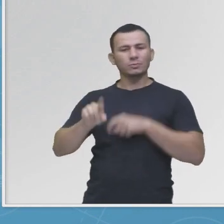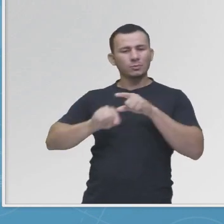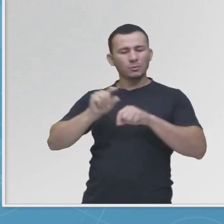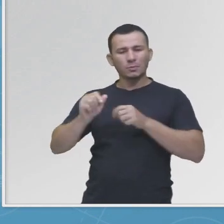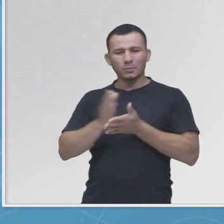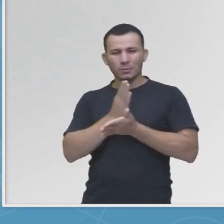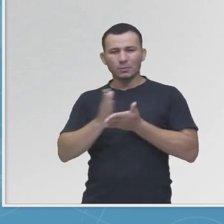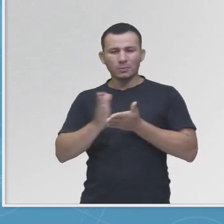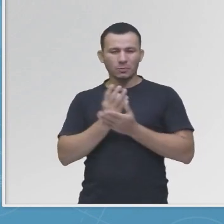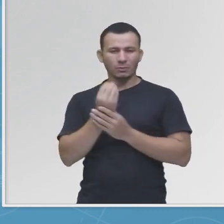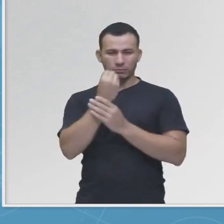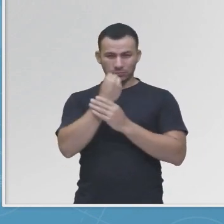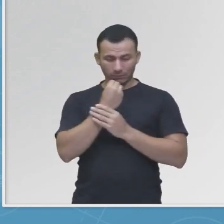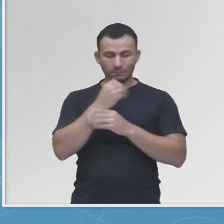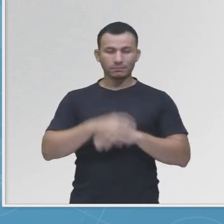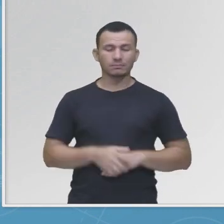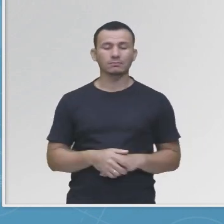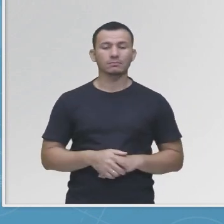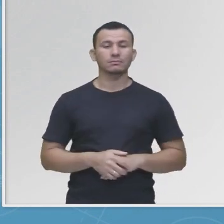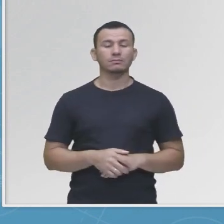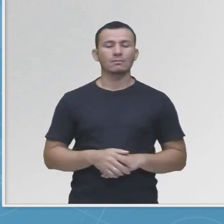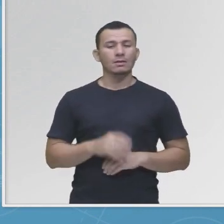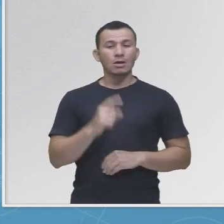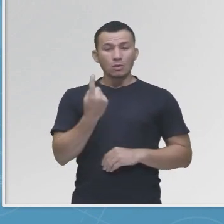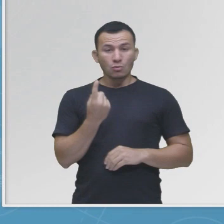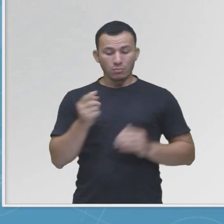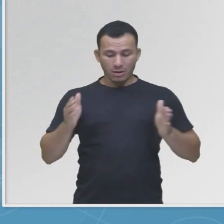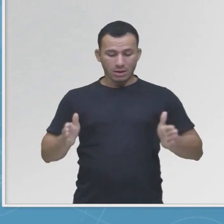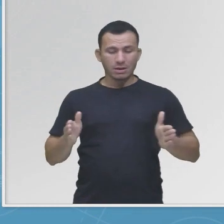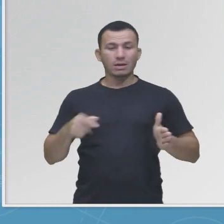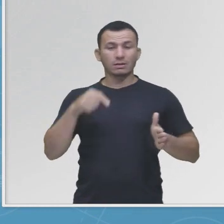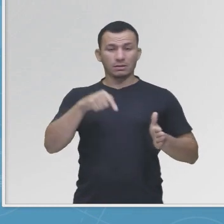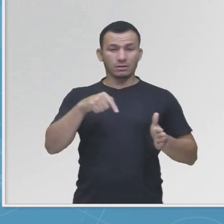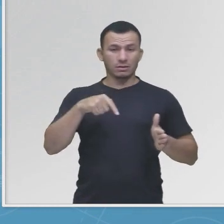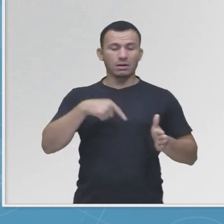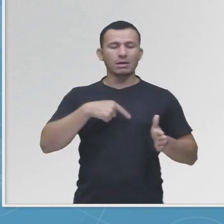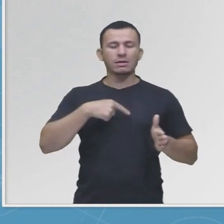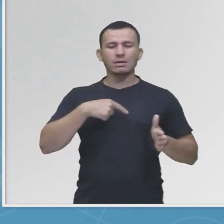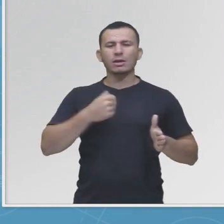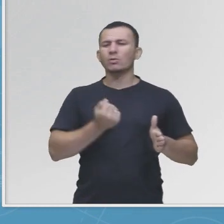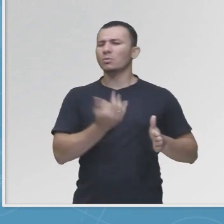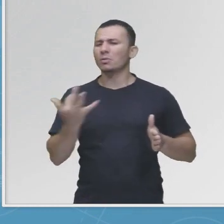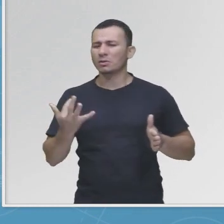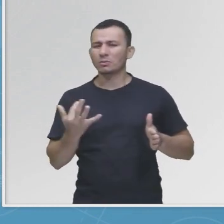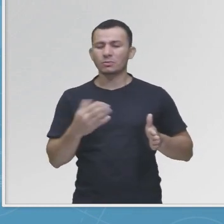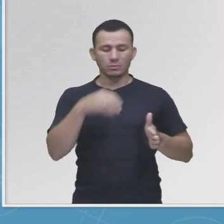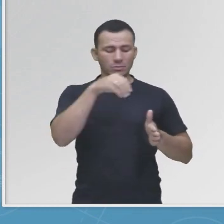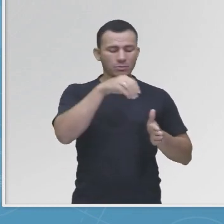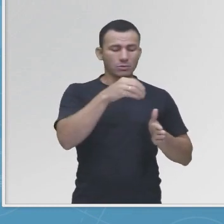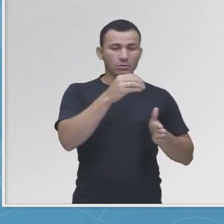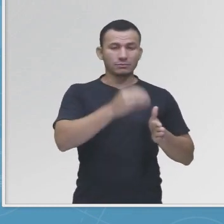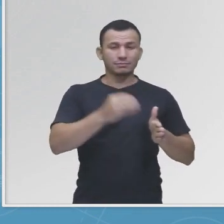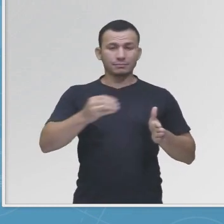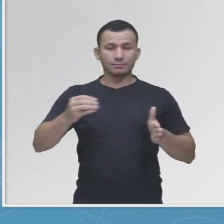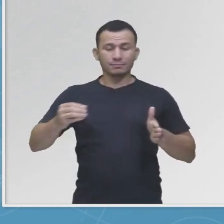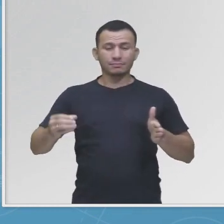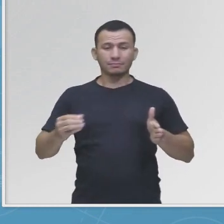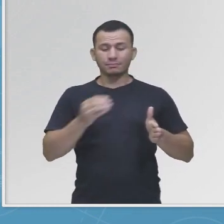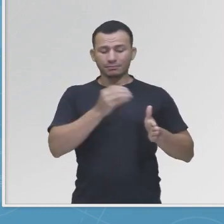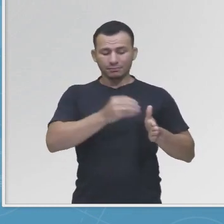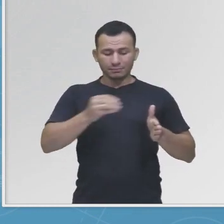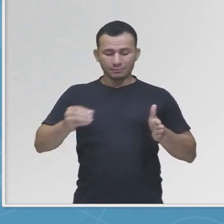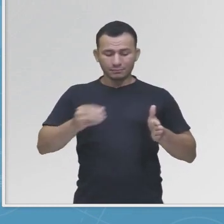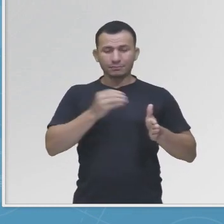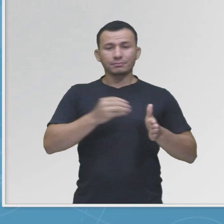para alimentação. Então, nós sabemos que uma cartela com ovos, né, a capacidade para 30 unidades. Se